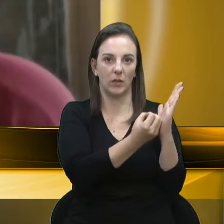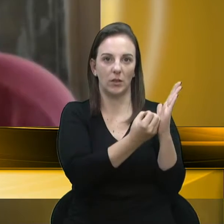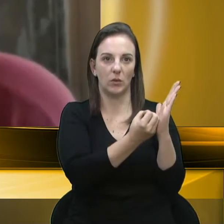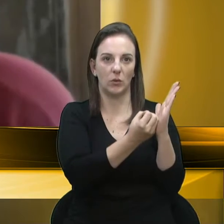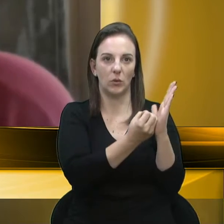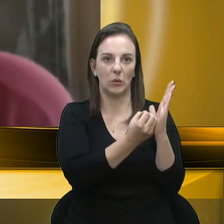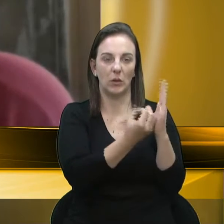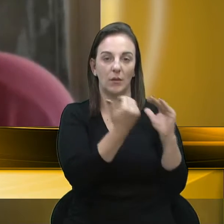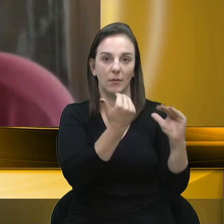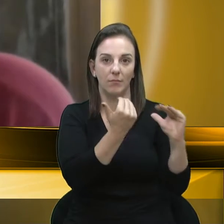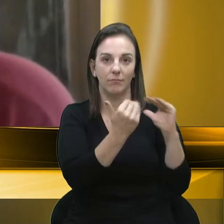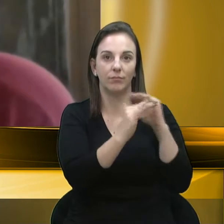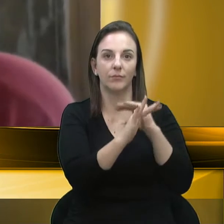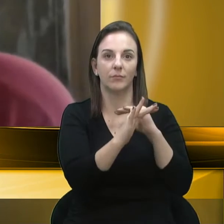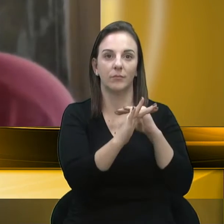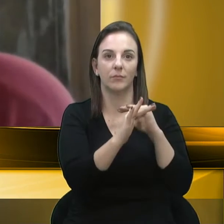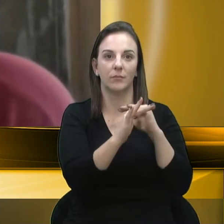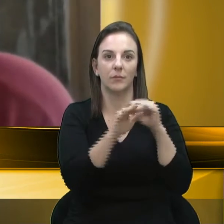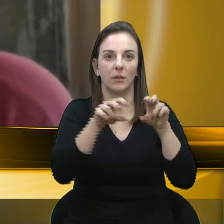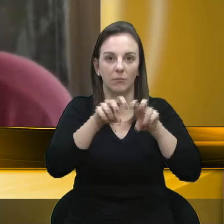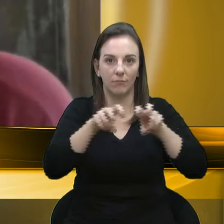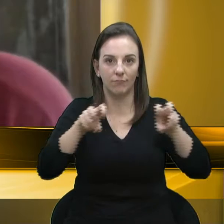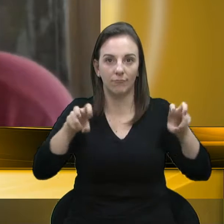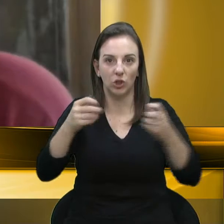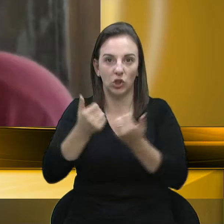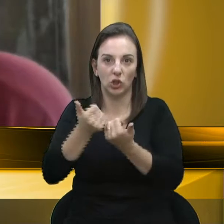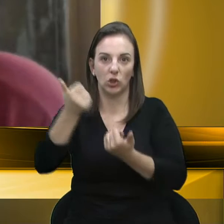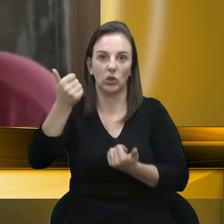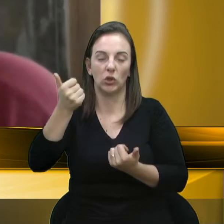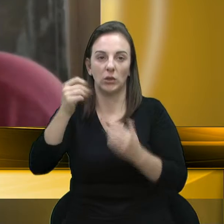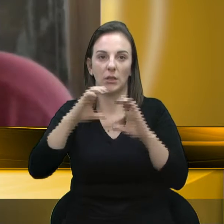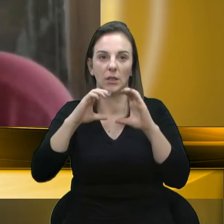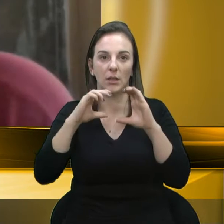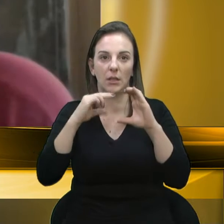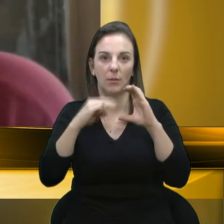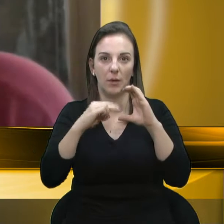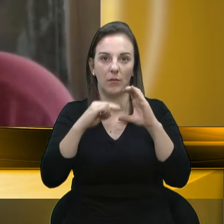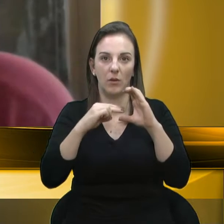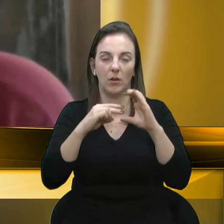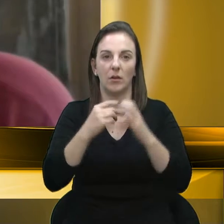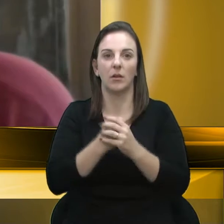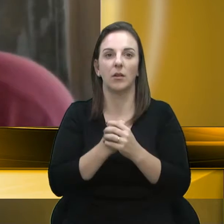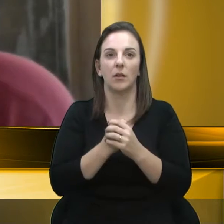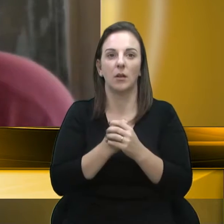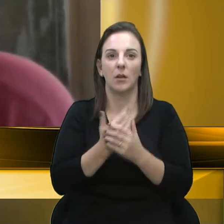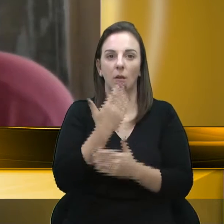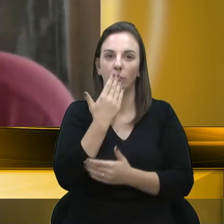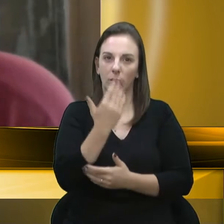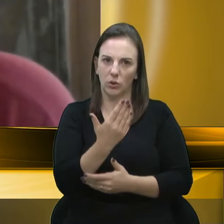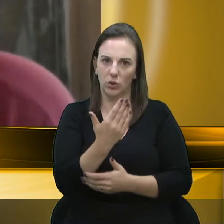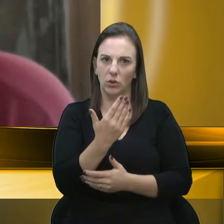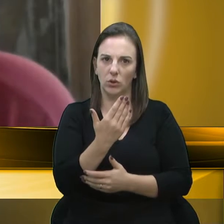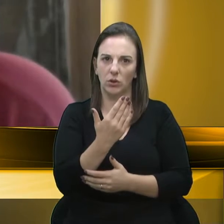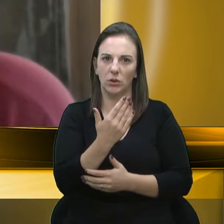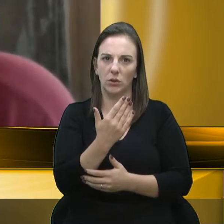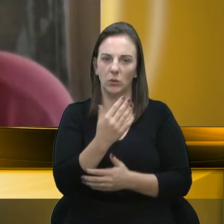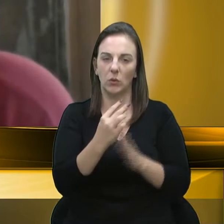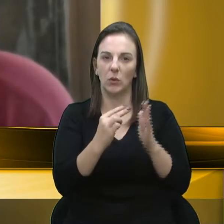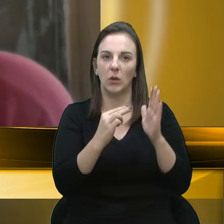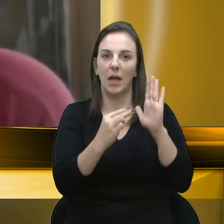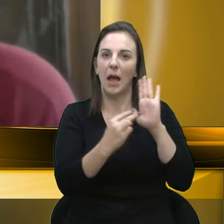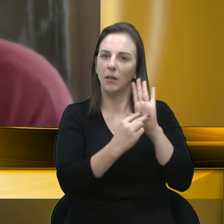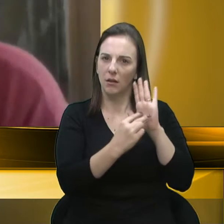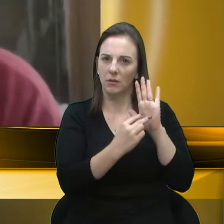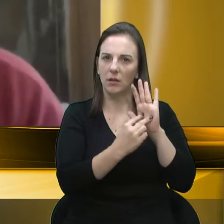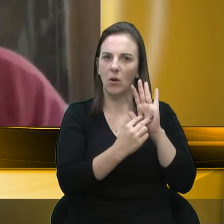diretora, né, na semana passada, registrando e pedindo atenção ao Código de Posturas,